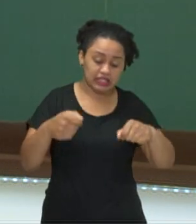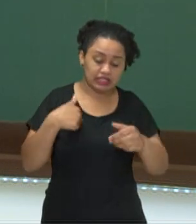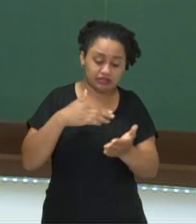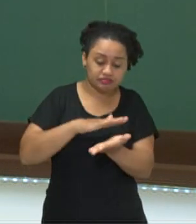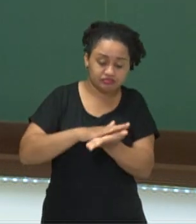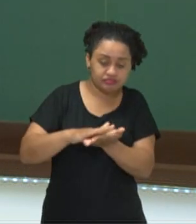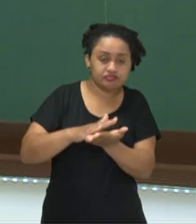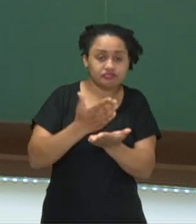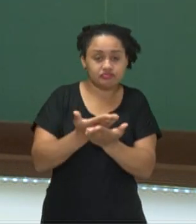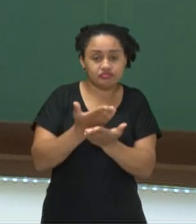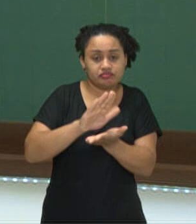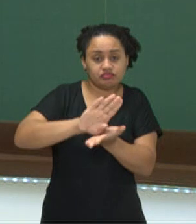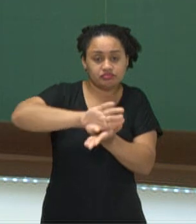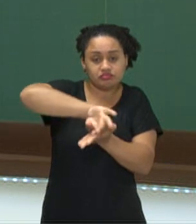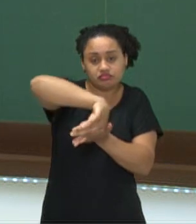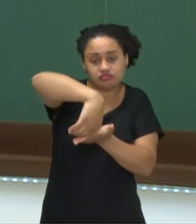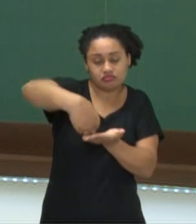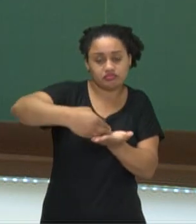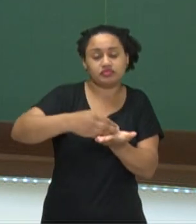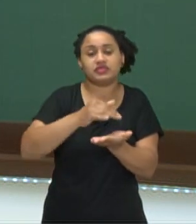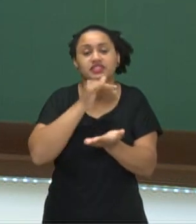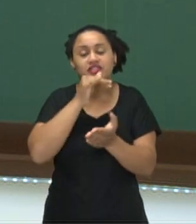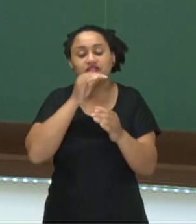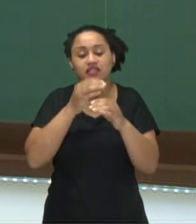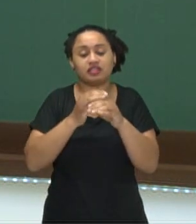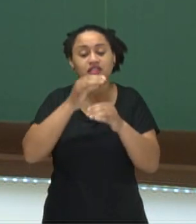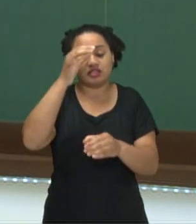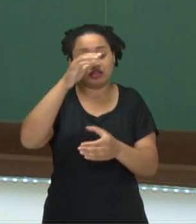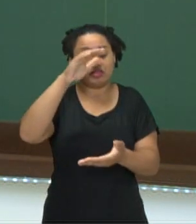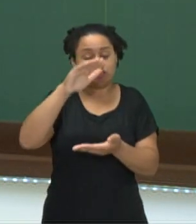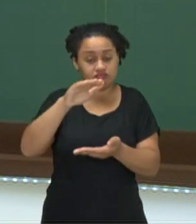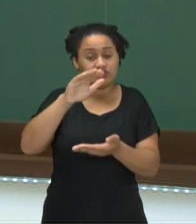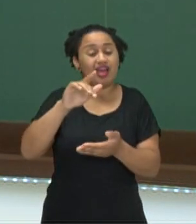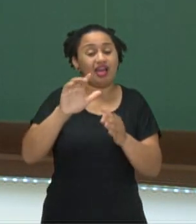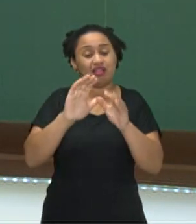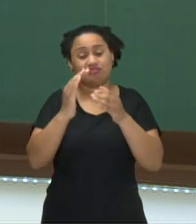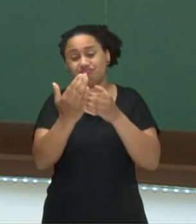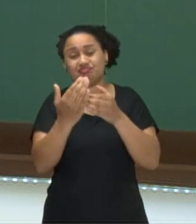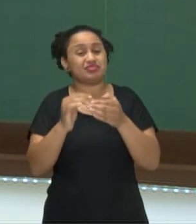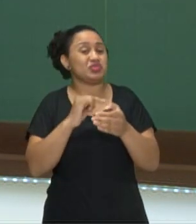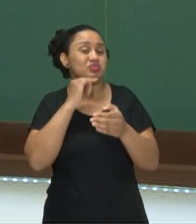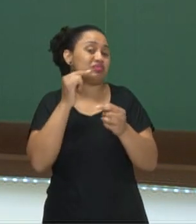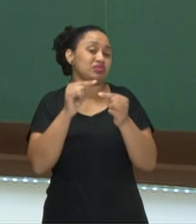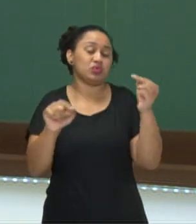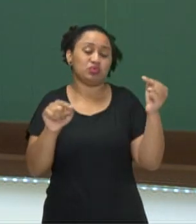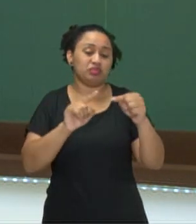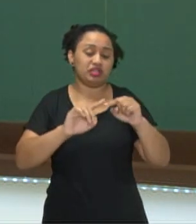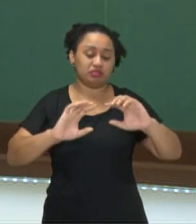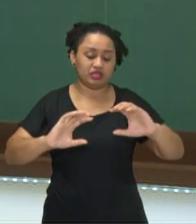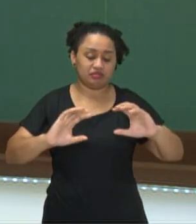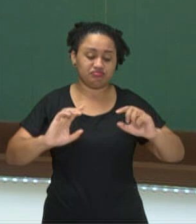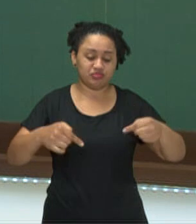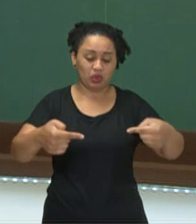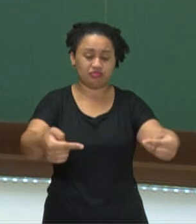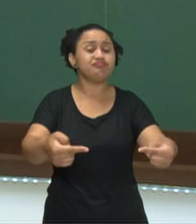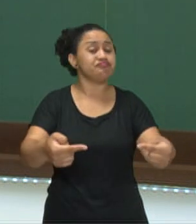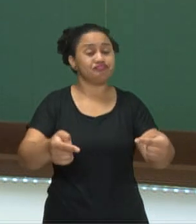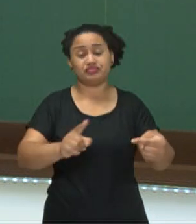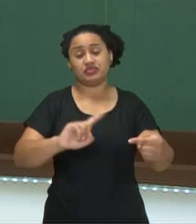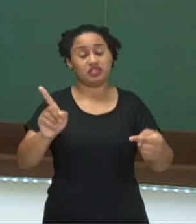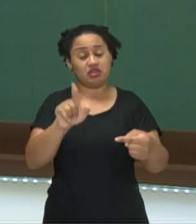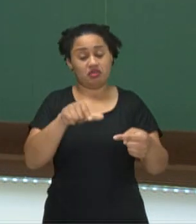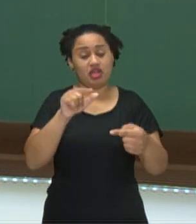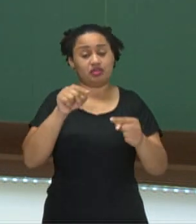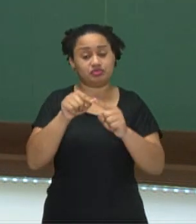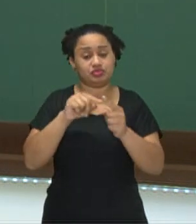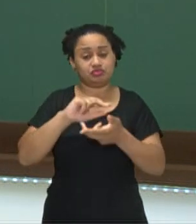num plano. Por exemplo, um cilindro tem a face lateral exatamente que não está num plano somente. Então, por isso, ela não é considerada